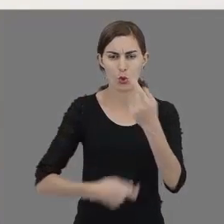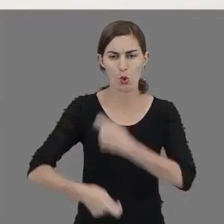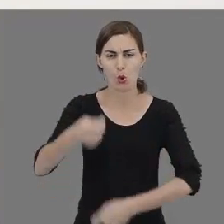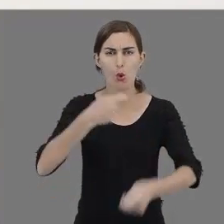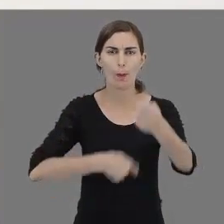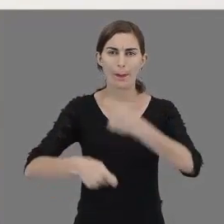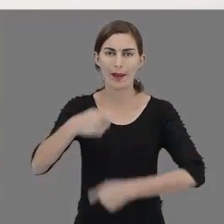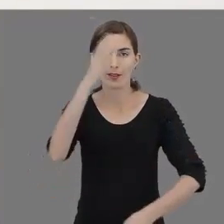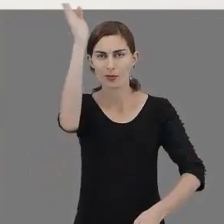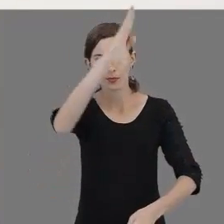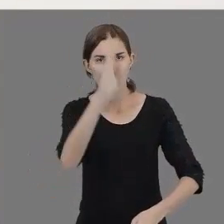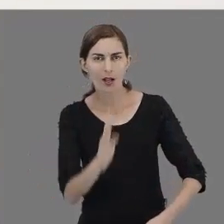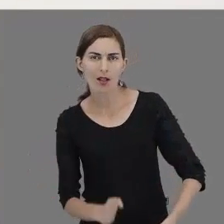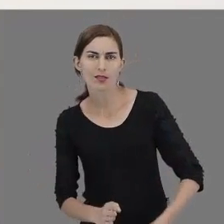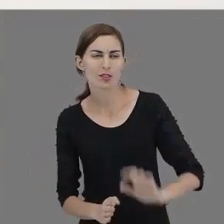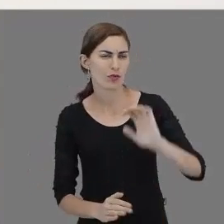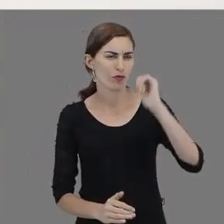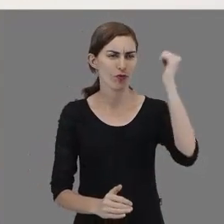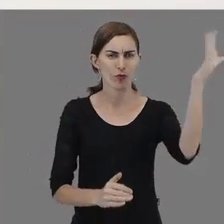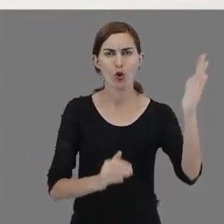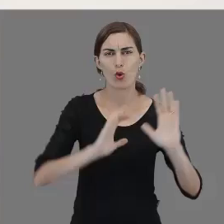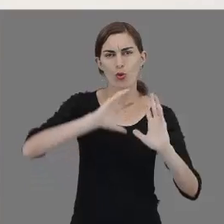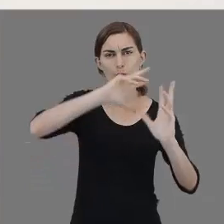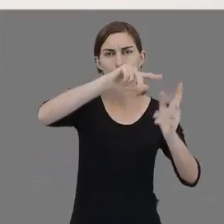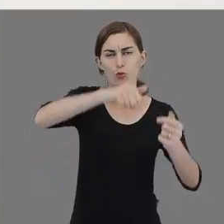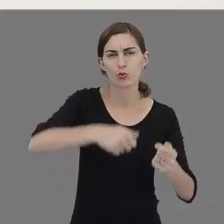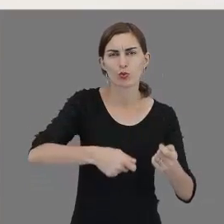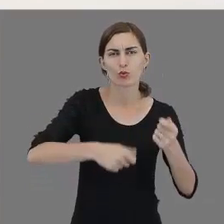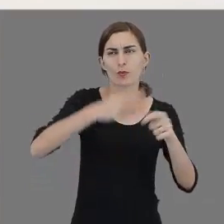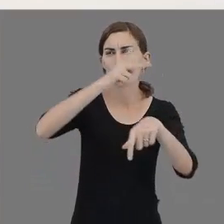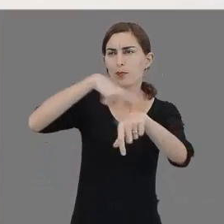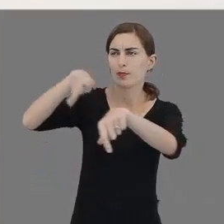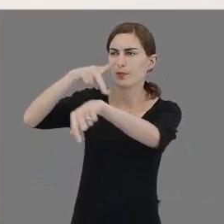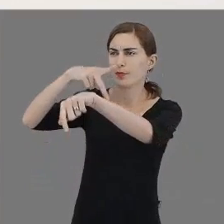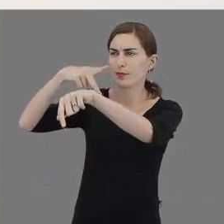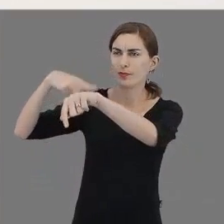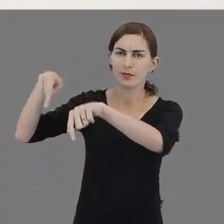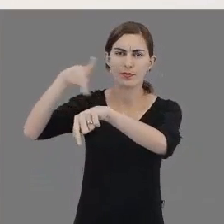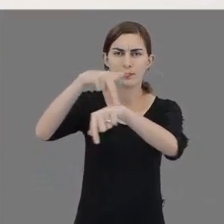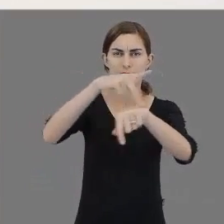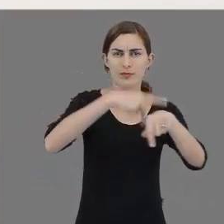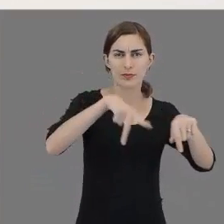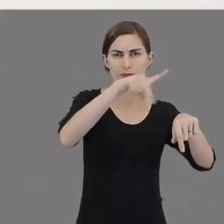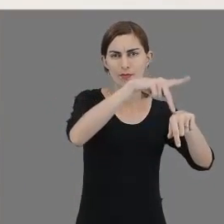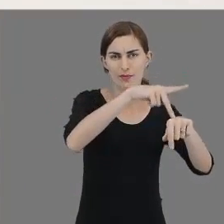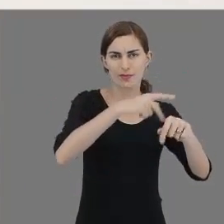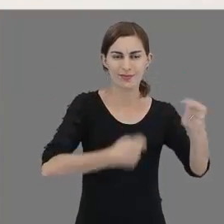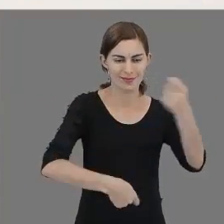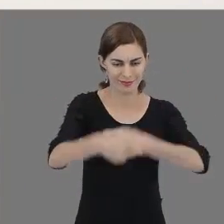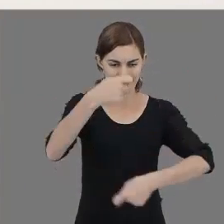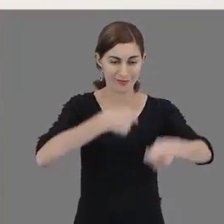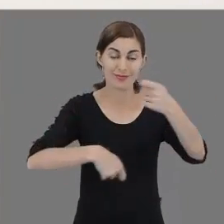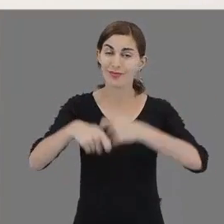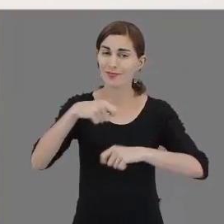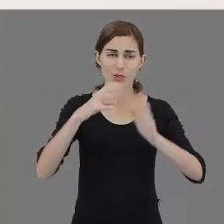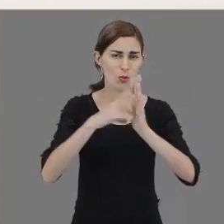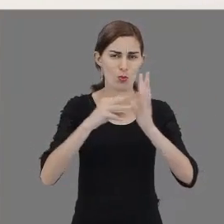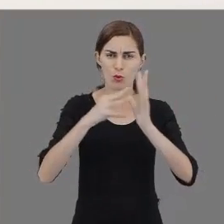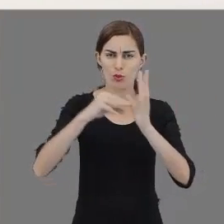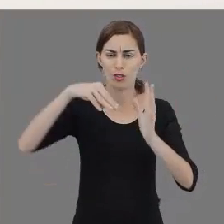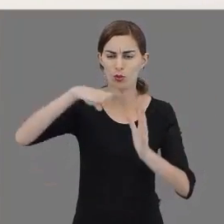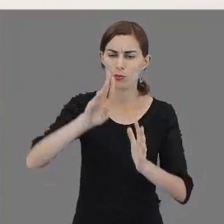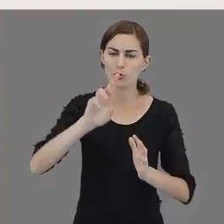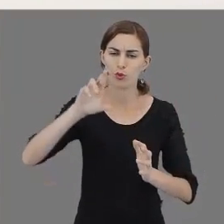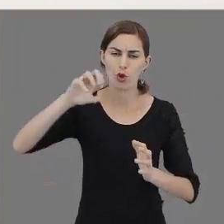comércio brasileiro para o comércio mundial, né, o início da globalização no Brasil, o modelo burocrático não mais se